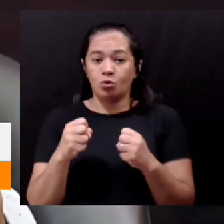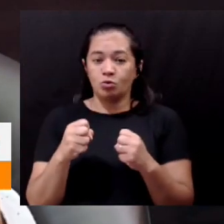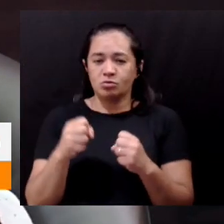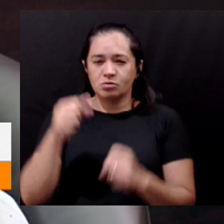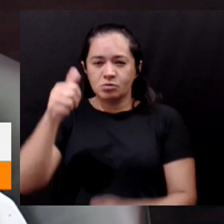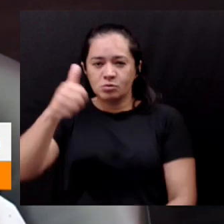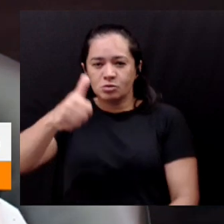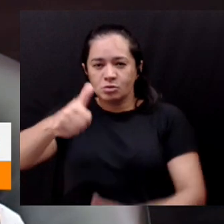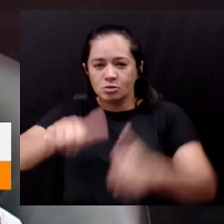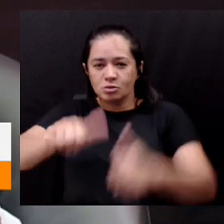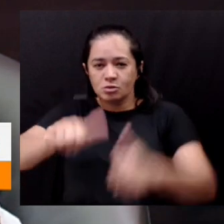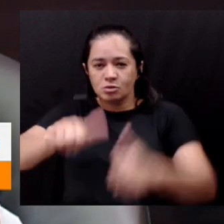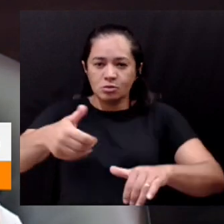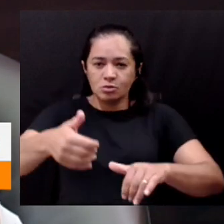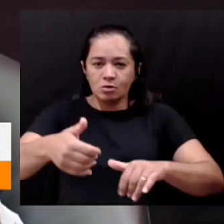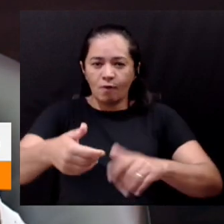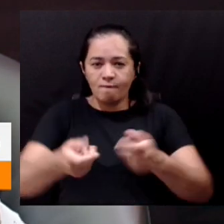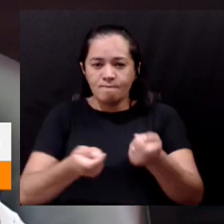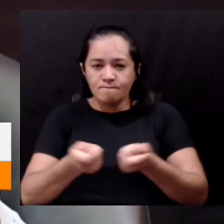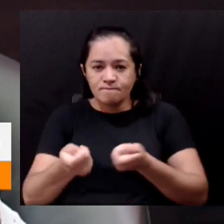o outro, né, hã,